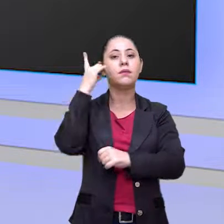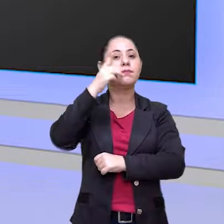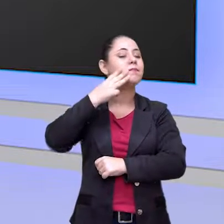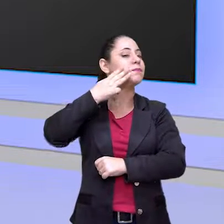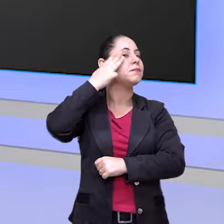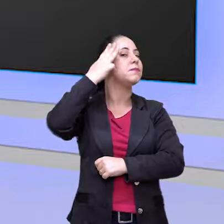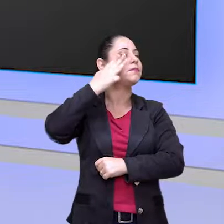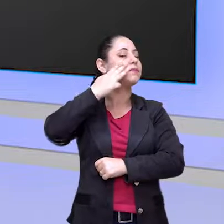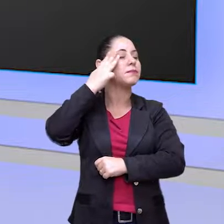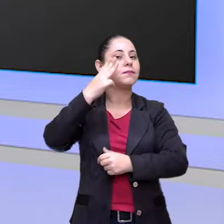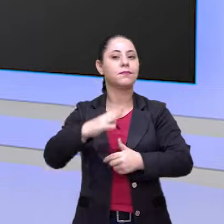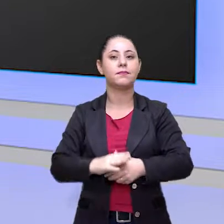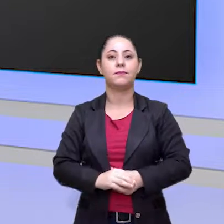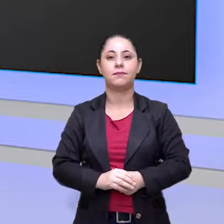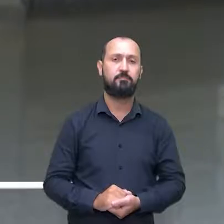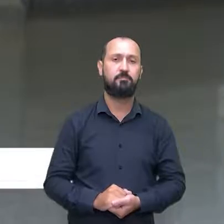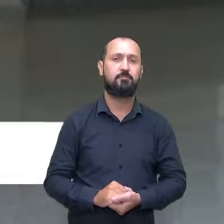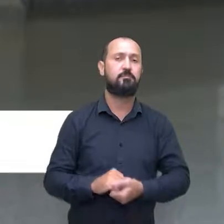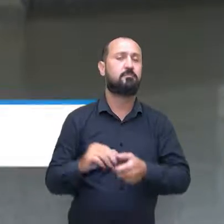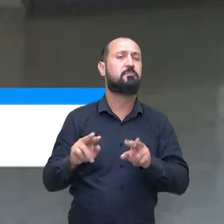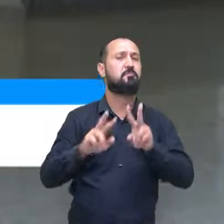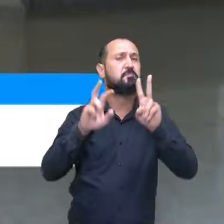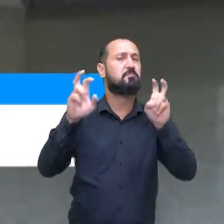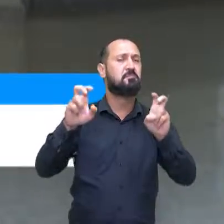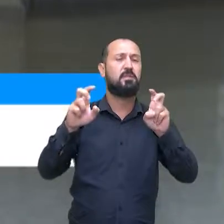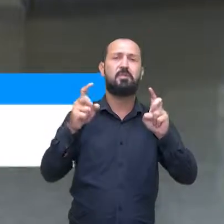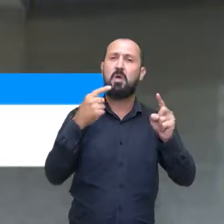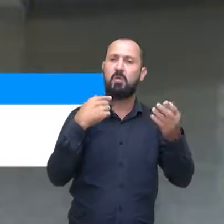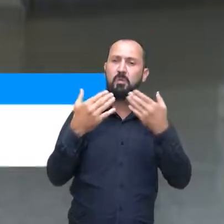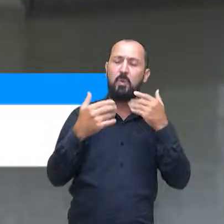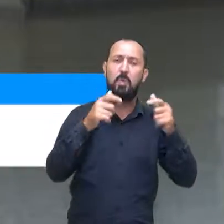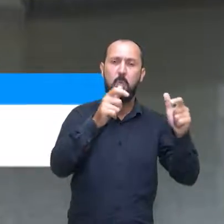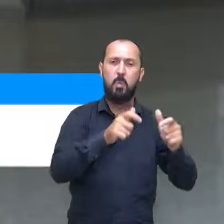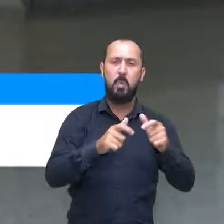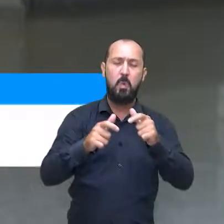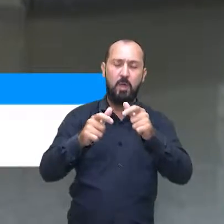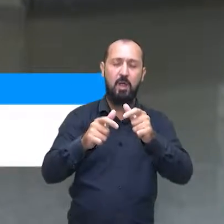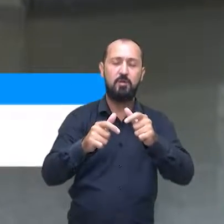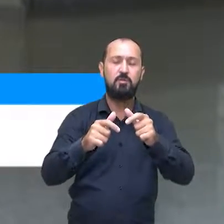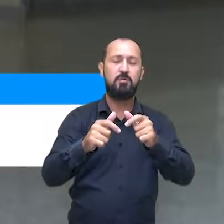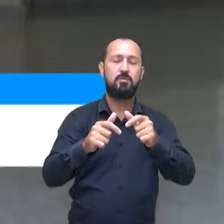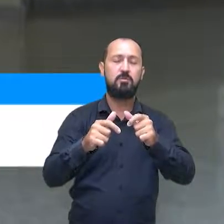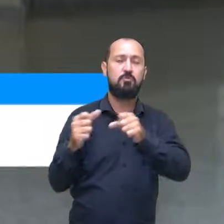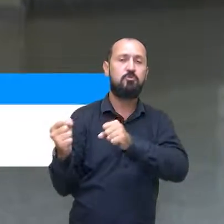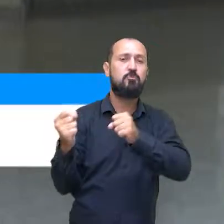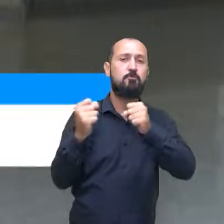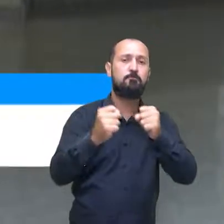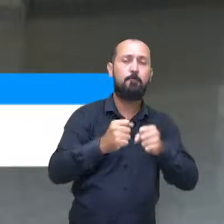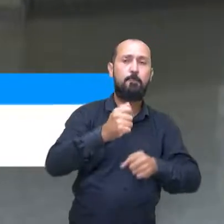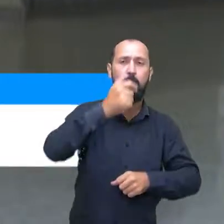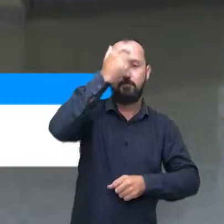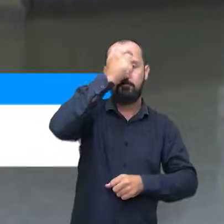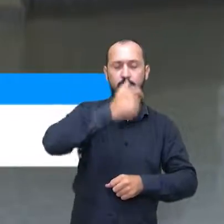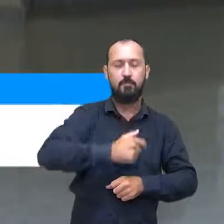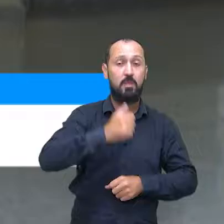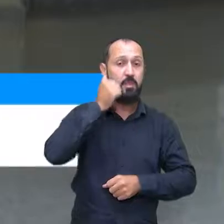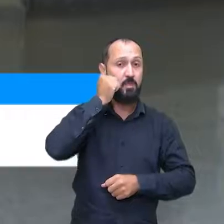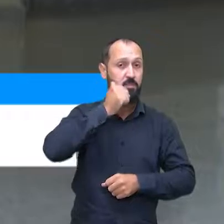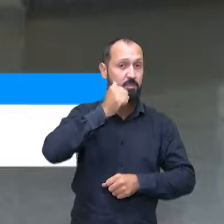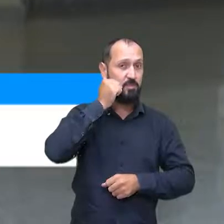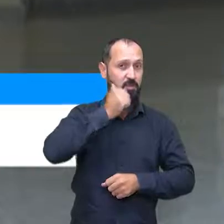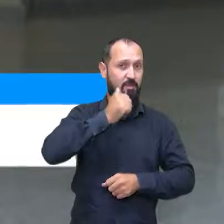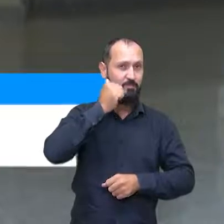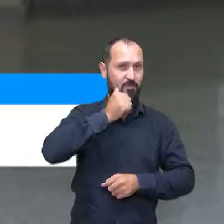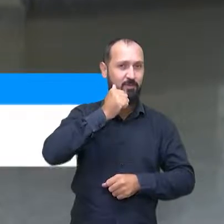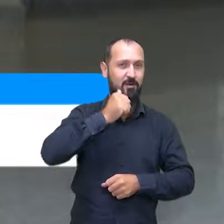pela deputada Mara Caseiro. Um tema muito repercutido nos espaços de poder para garantir a dignidade menstrual